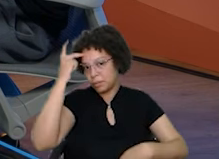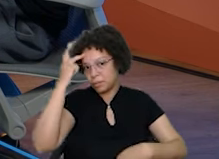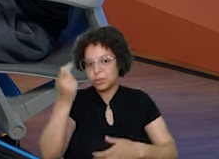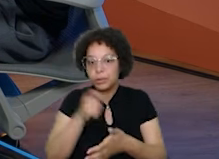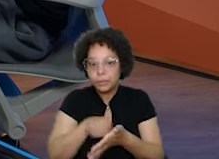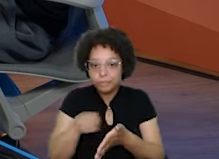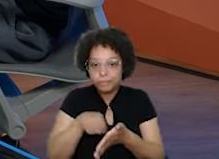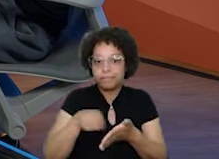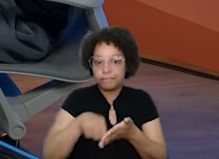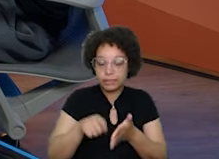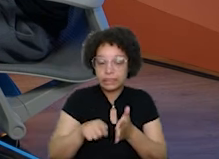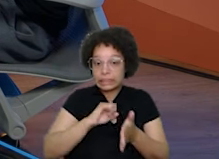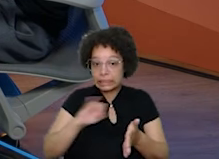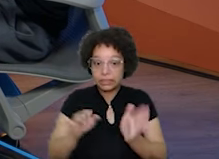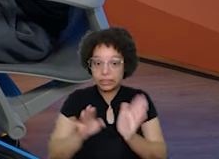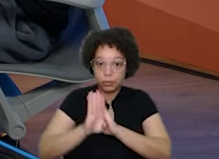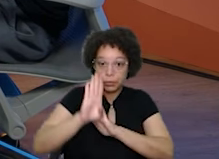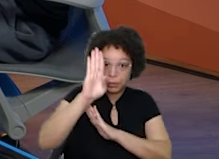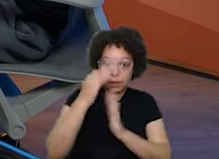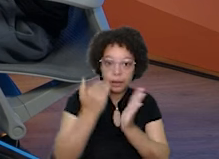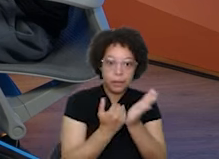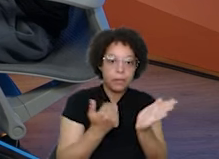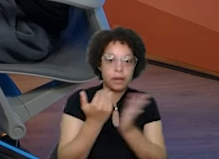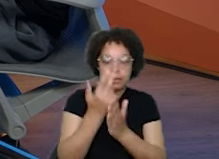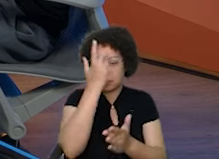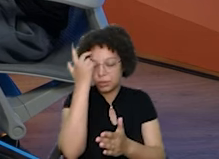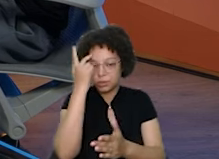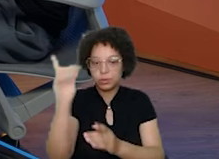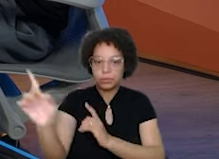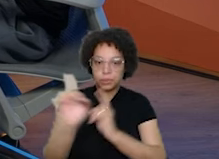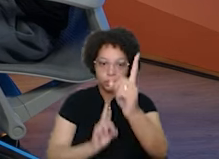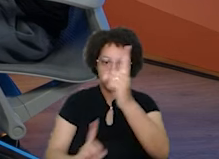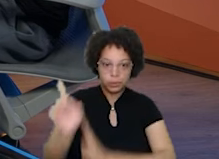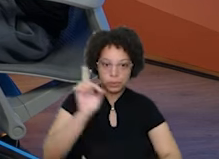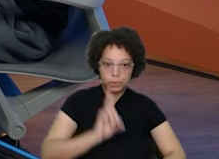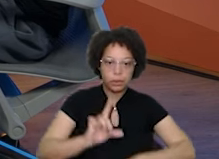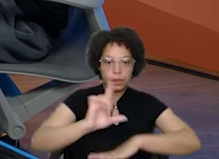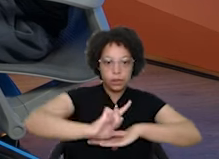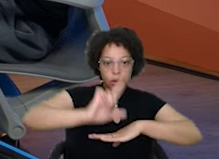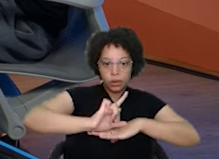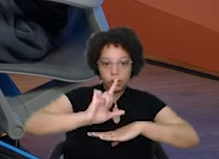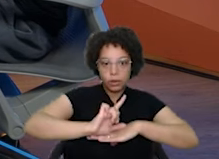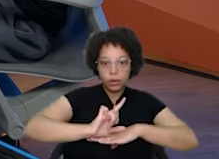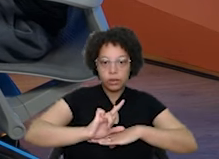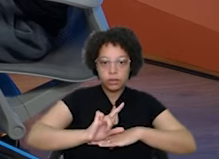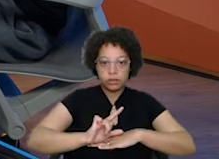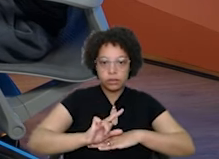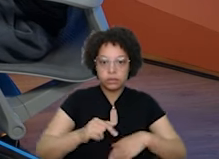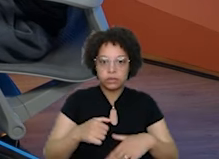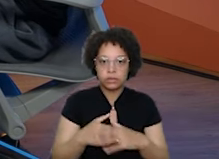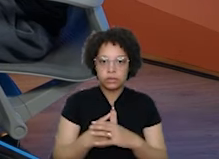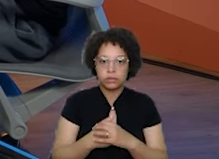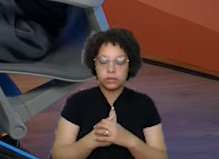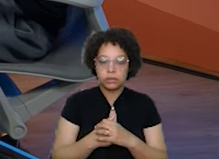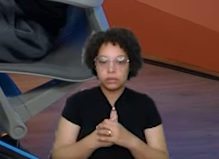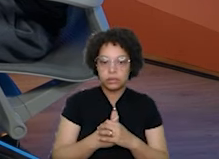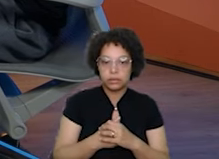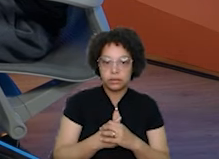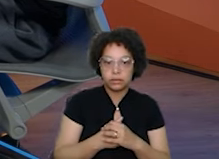se aumentou o fluxo de pessoas na minha loja aumentou o fluxo de pessoas você falou presente esse esse